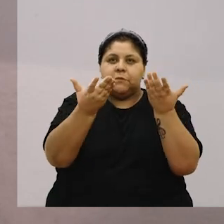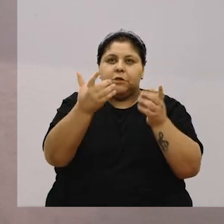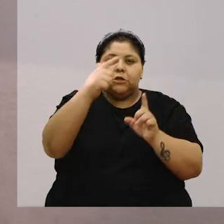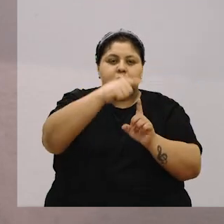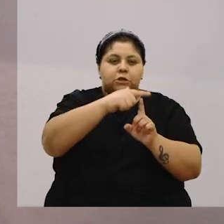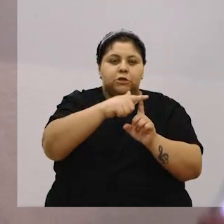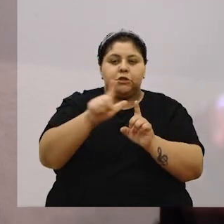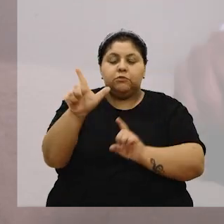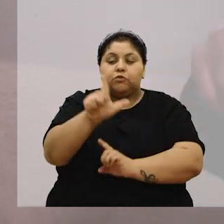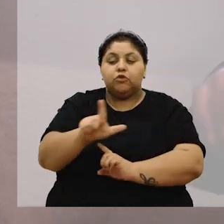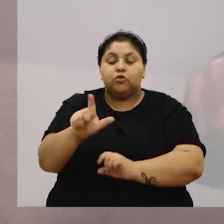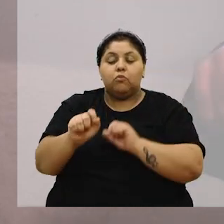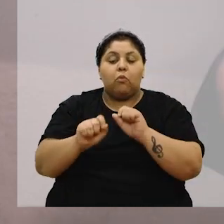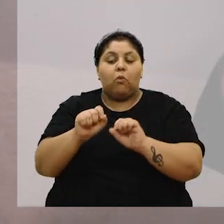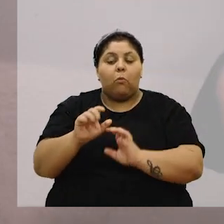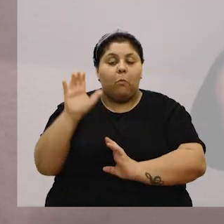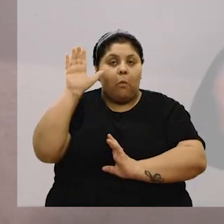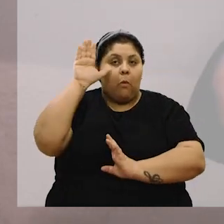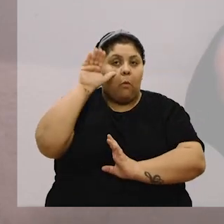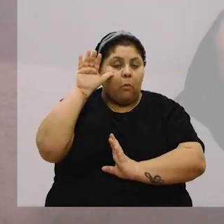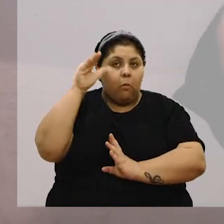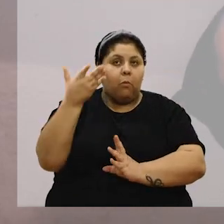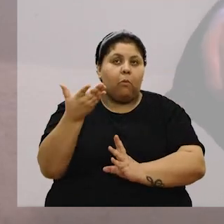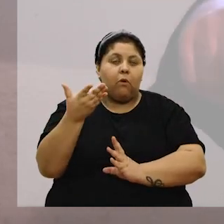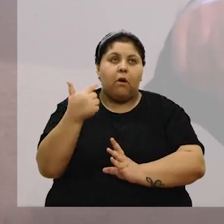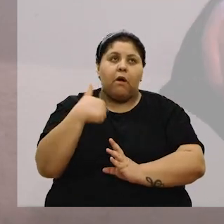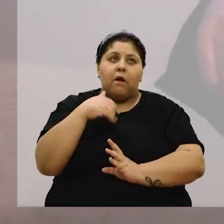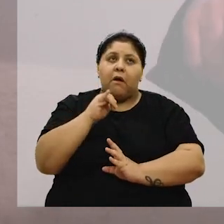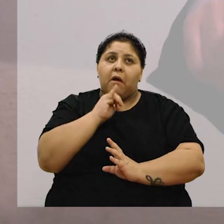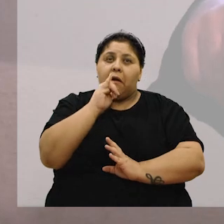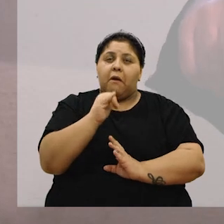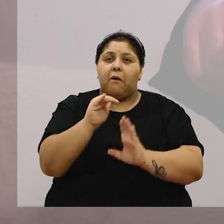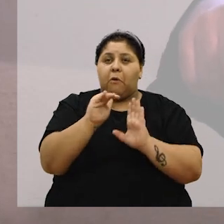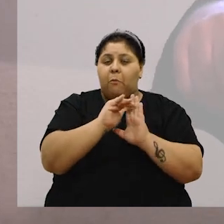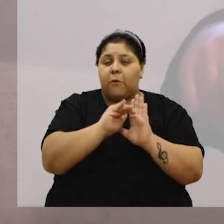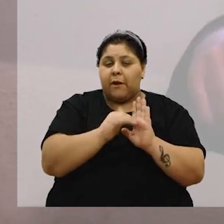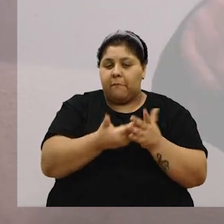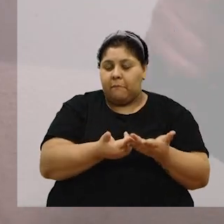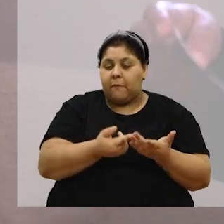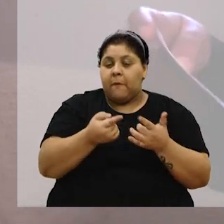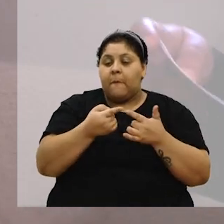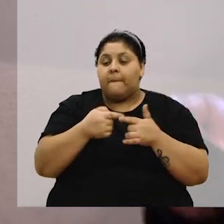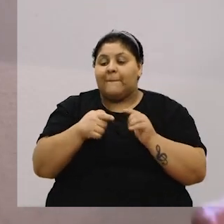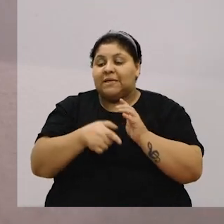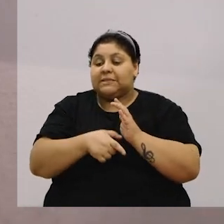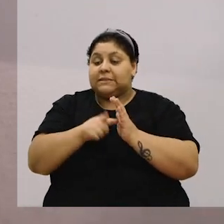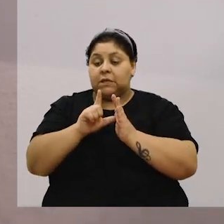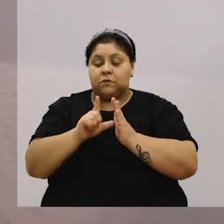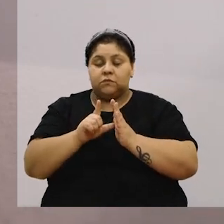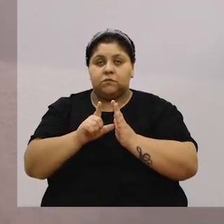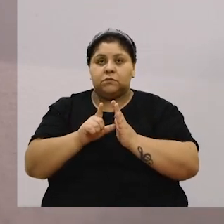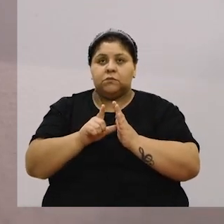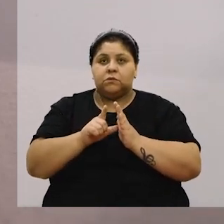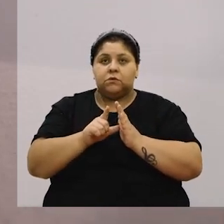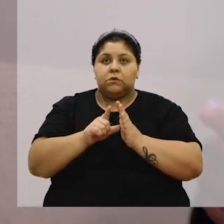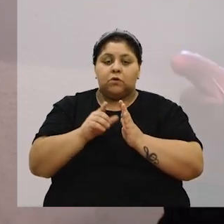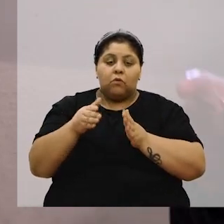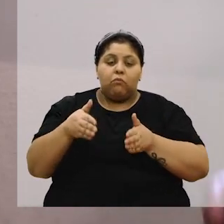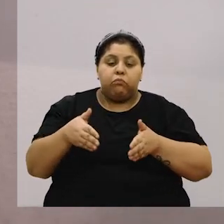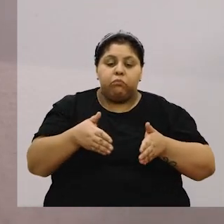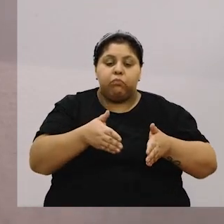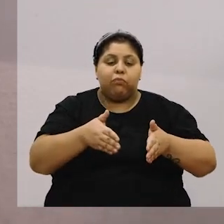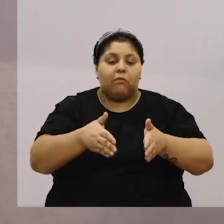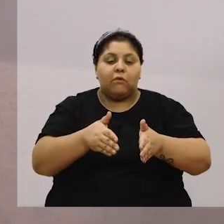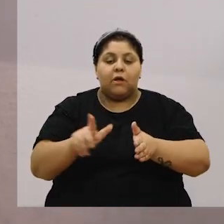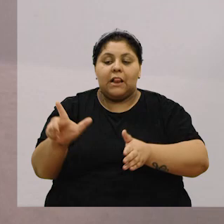gêneros literários. Como é que vocês observam, eu iria falar do programa em si, mas antes, que rumos